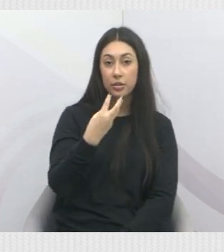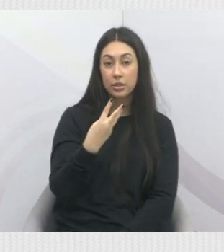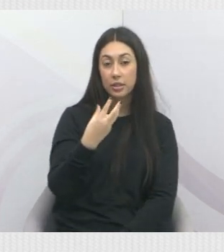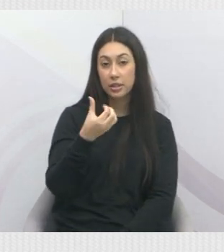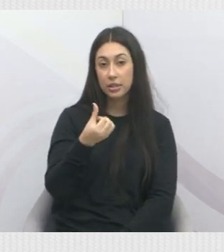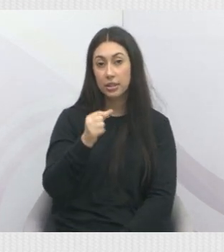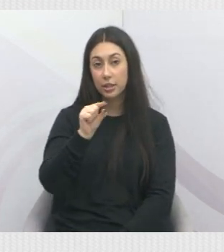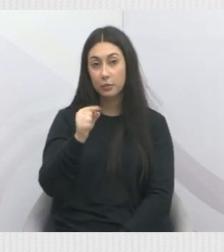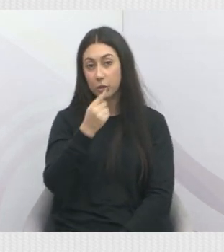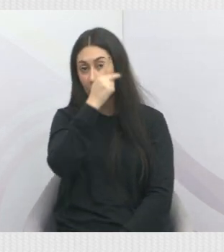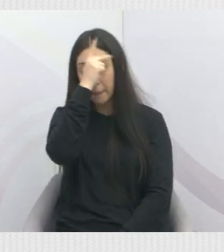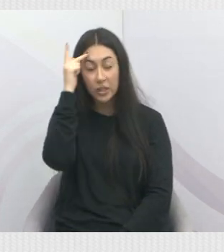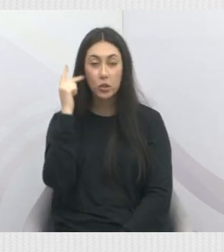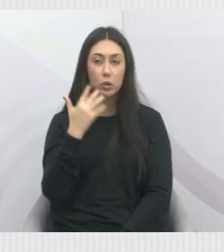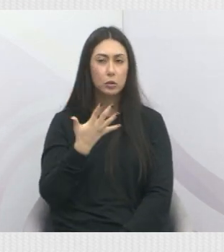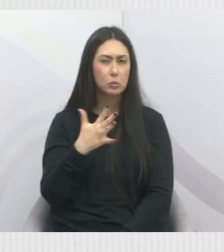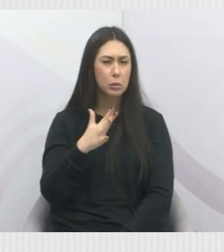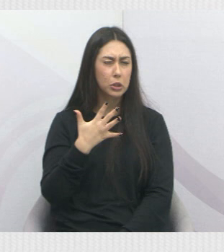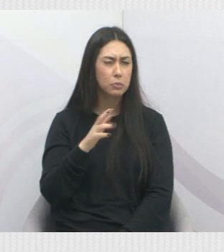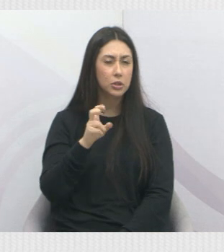136.112, totalizando